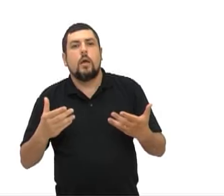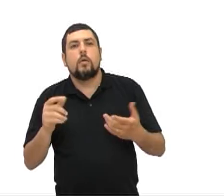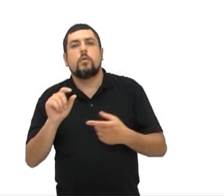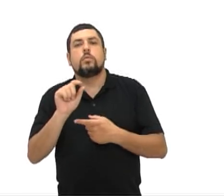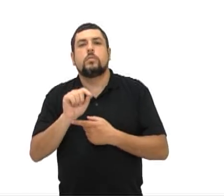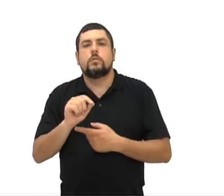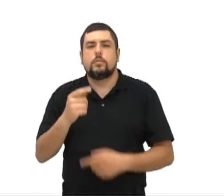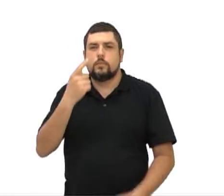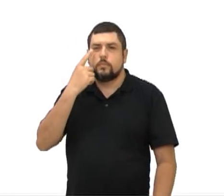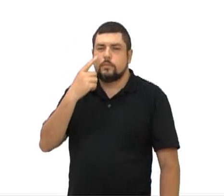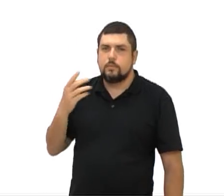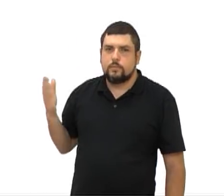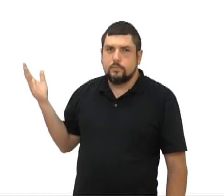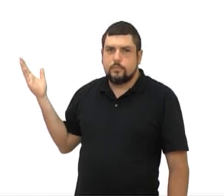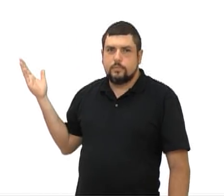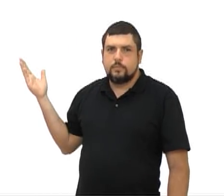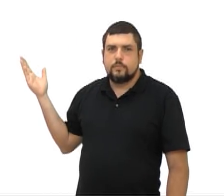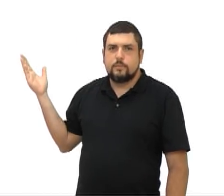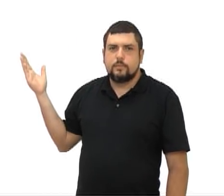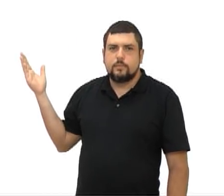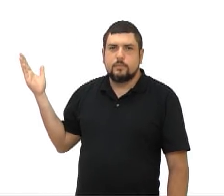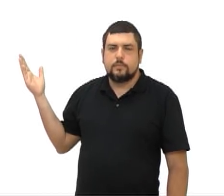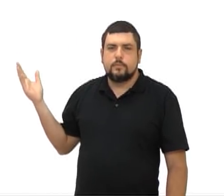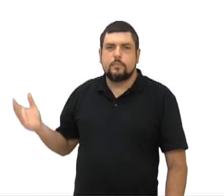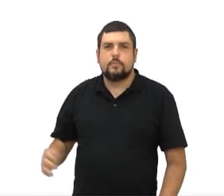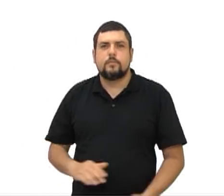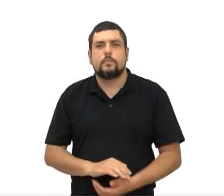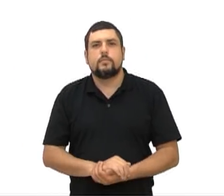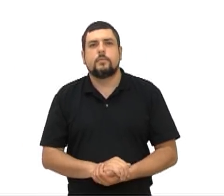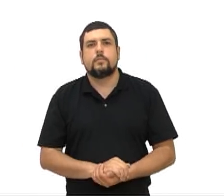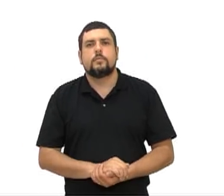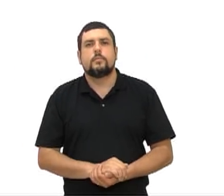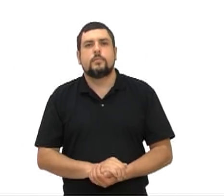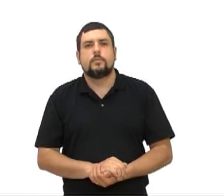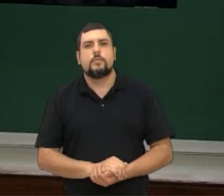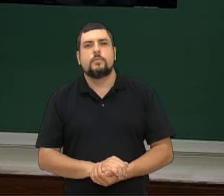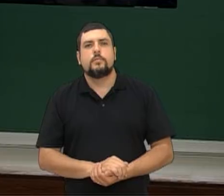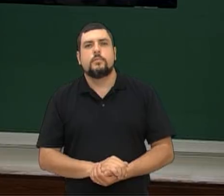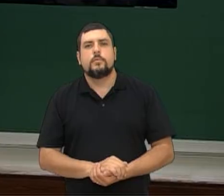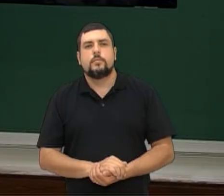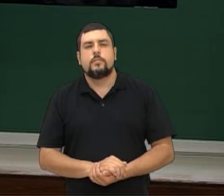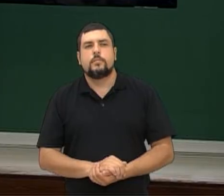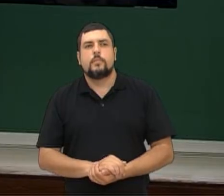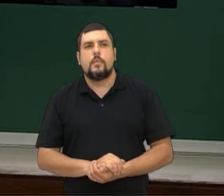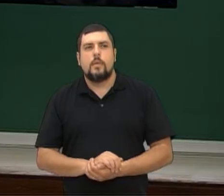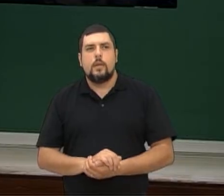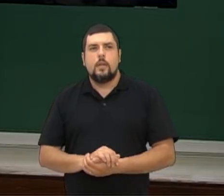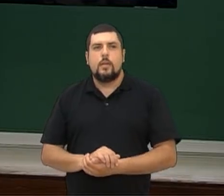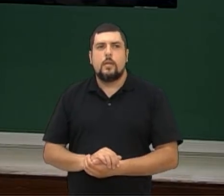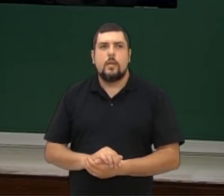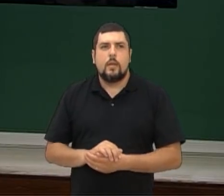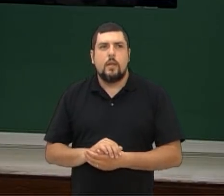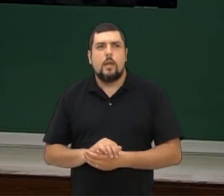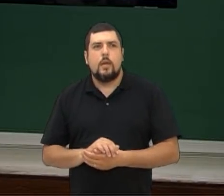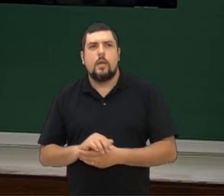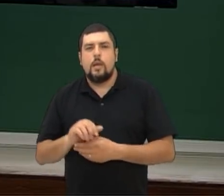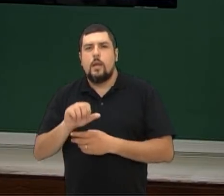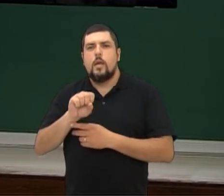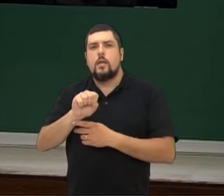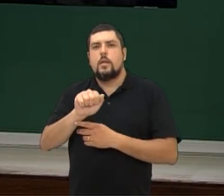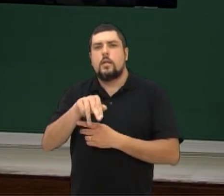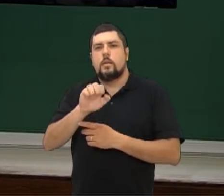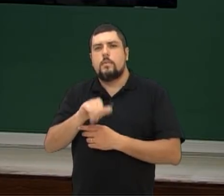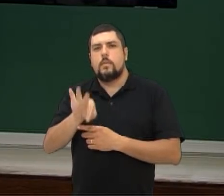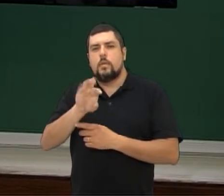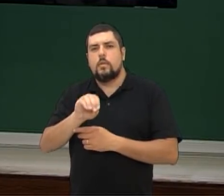o Domésticas e o Saneamento Básico. O Saneamento Básico, diferente ali do Cine Hollywood, ele